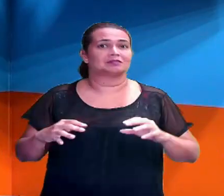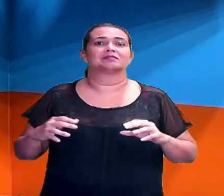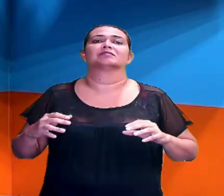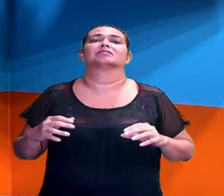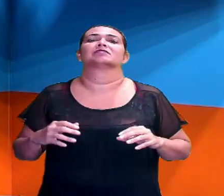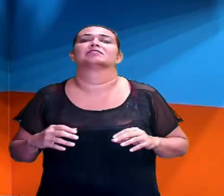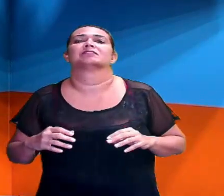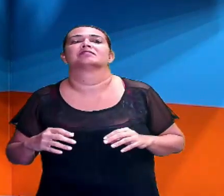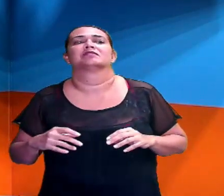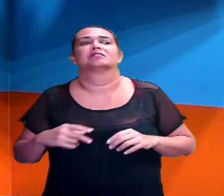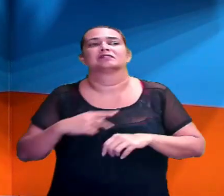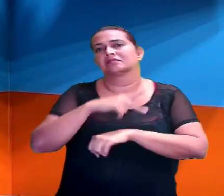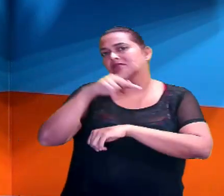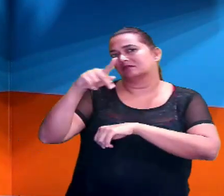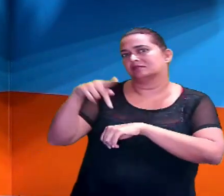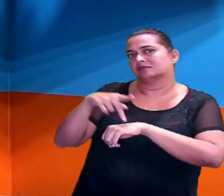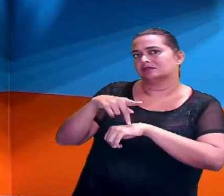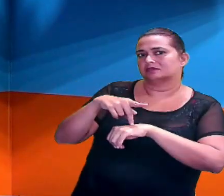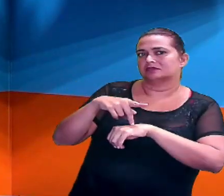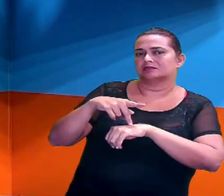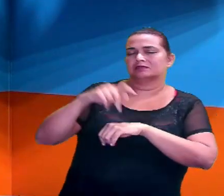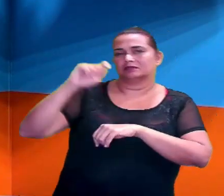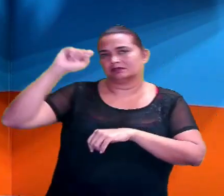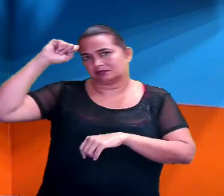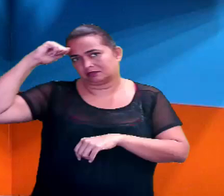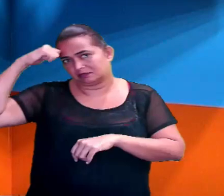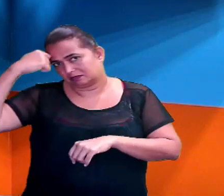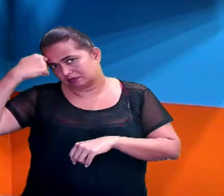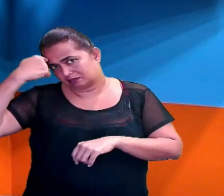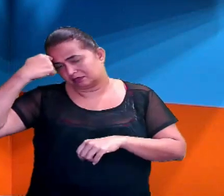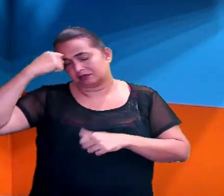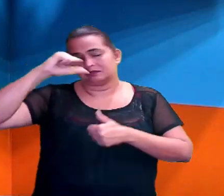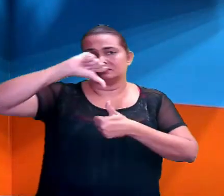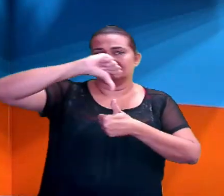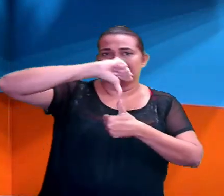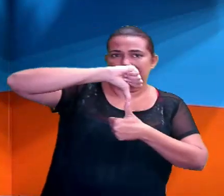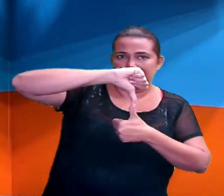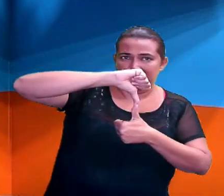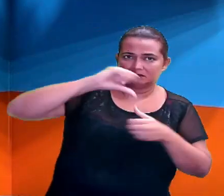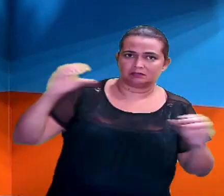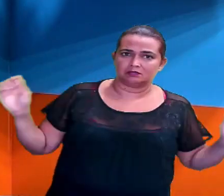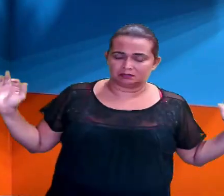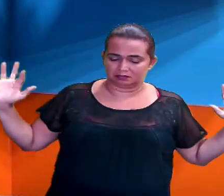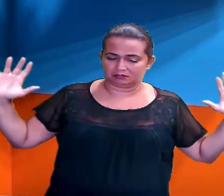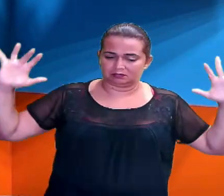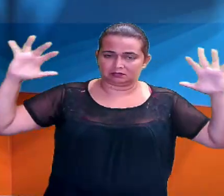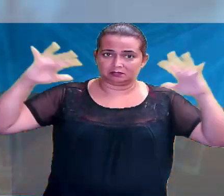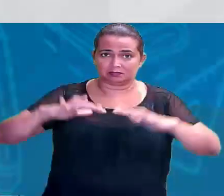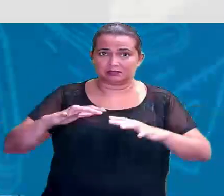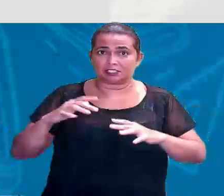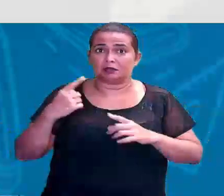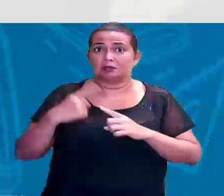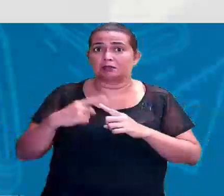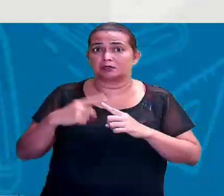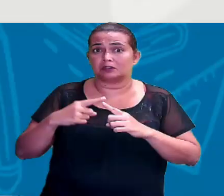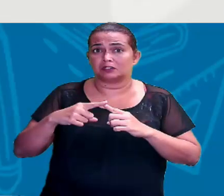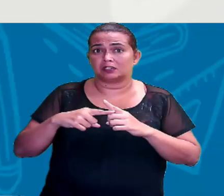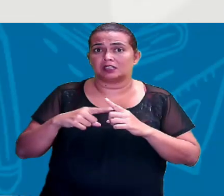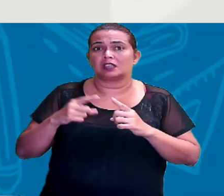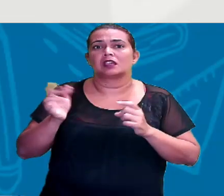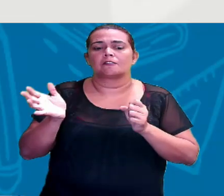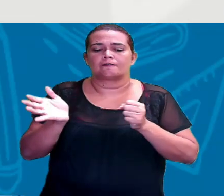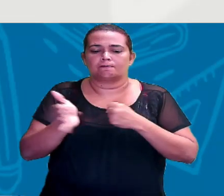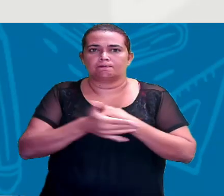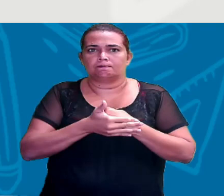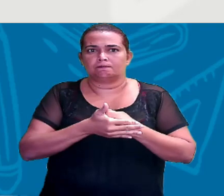vindos da África, vindo da América Central, que tentam cruzar ilegalmente a fronteira do México,